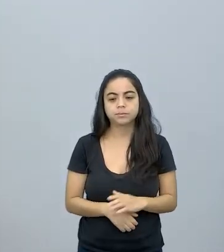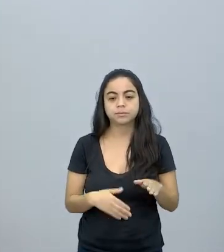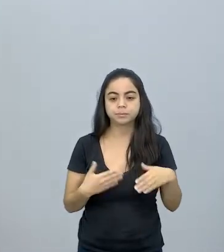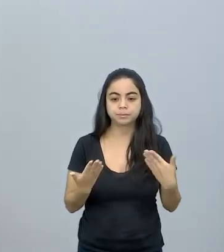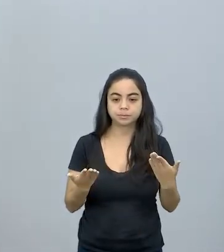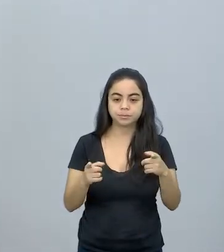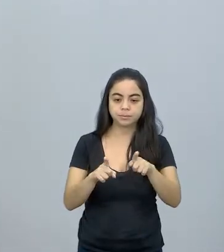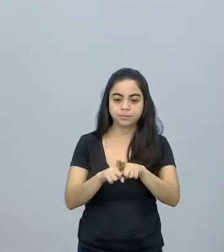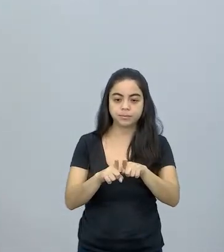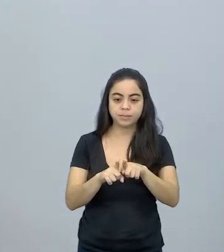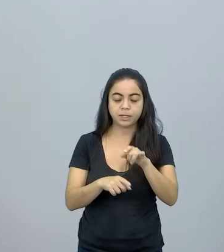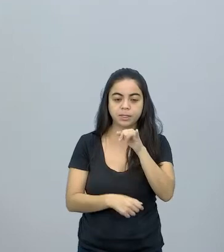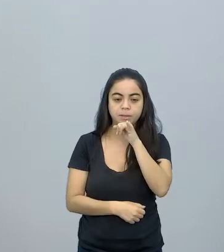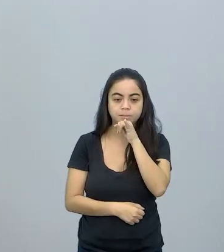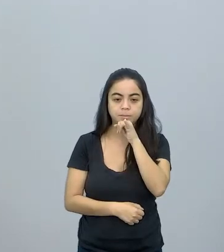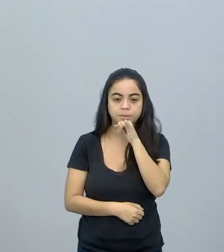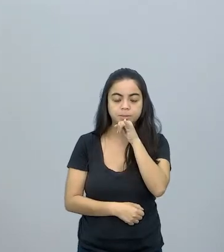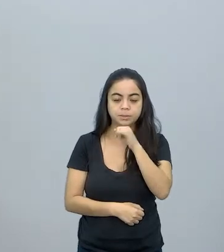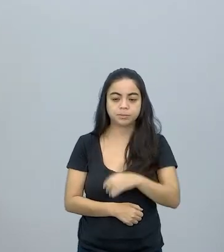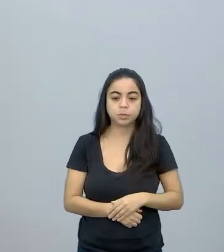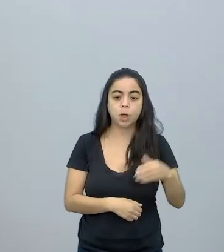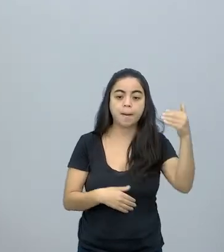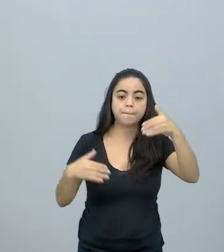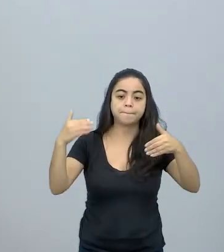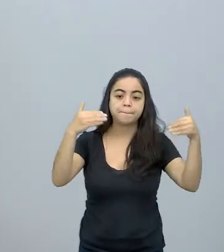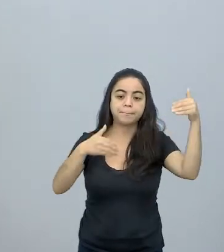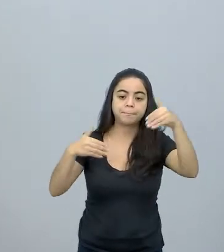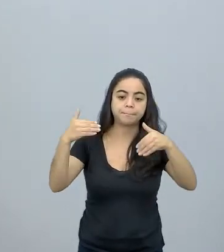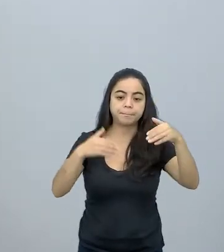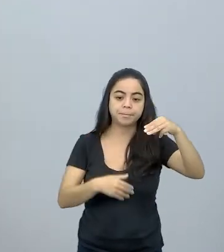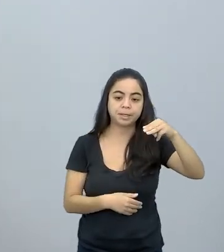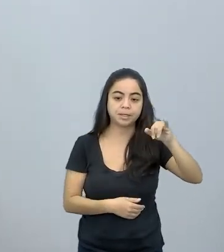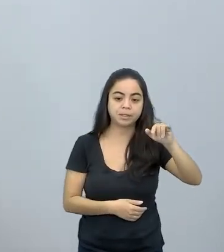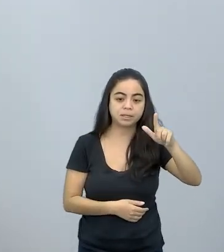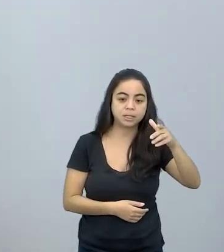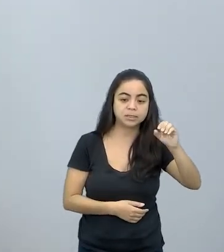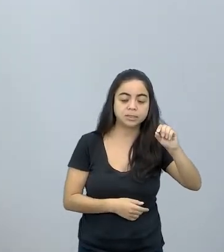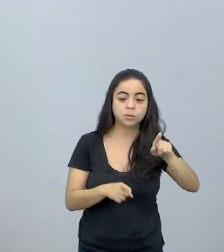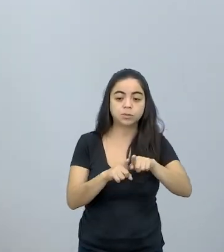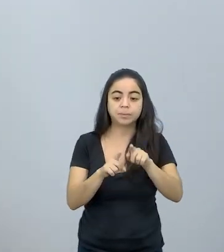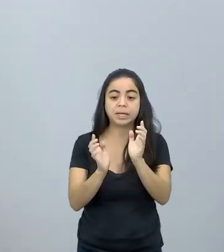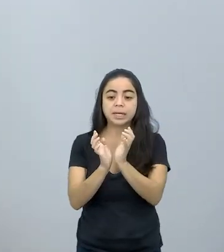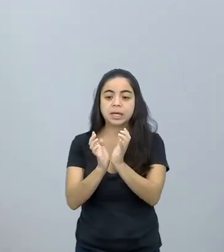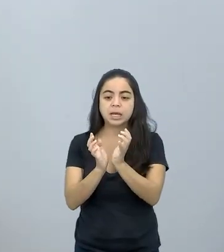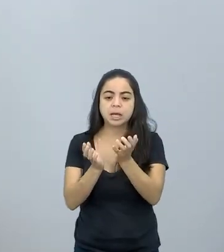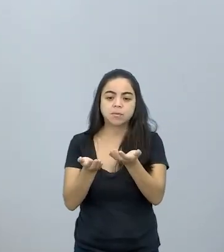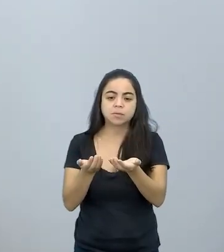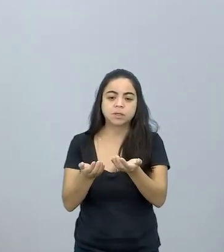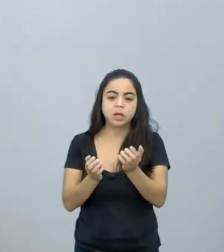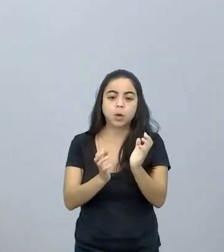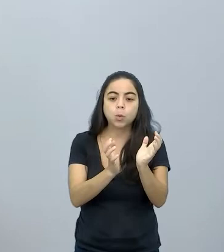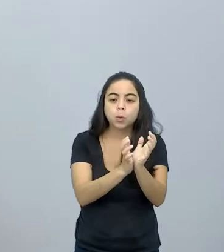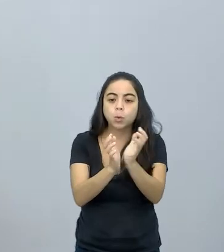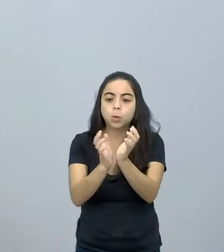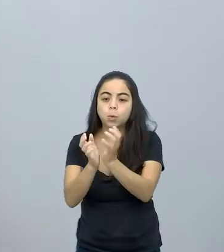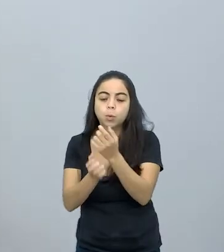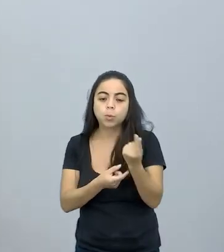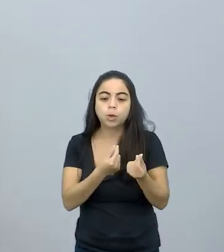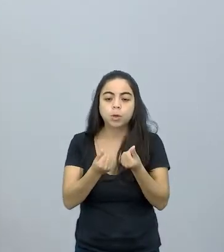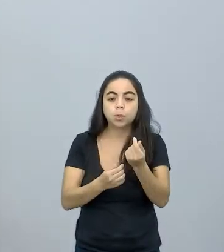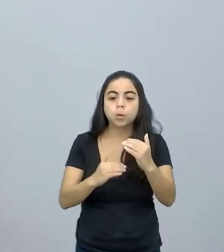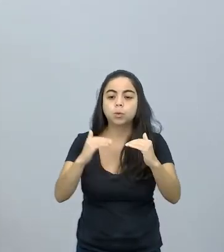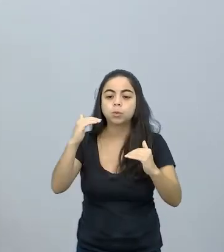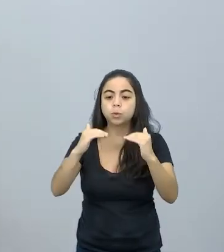daí, por exemplo, o conceito de imigração, de classe econômica, de situação econômica, a gente